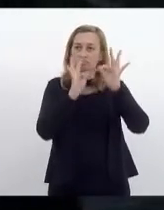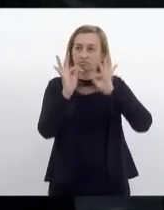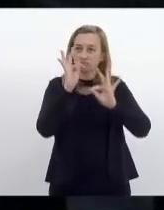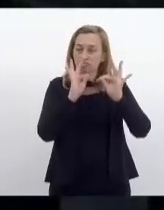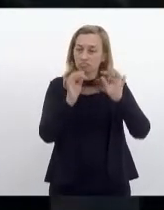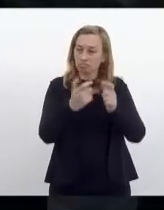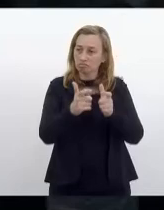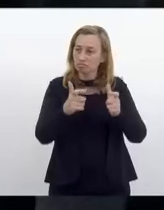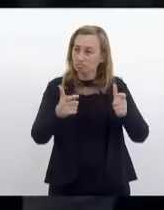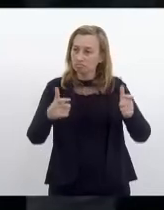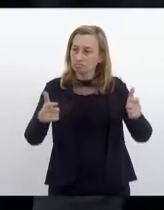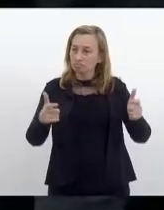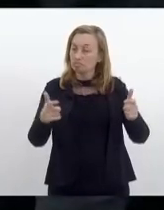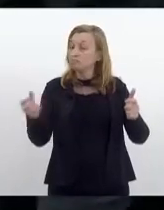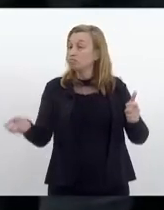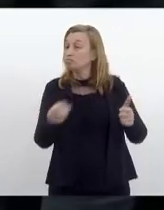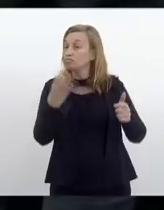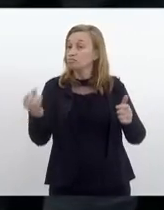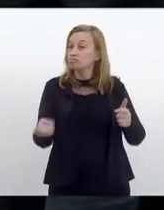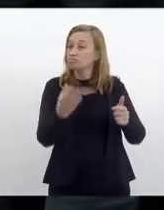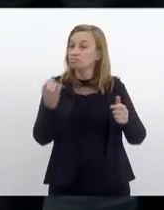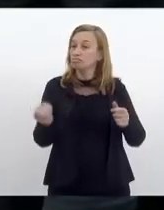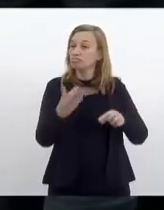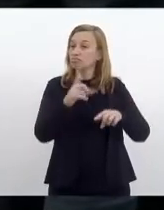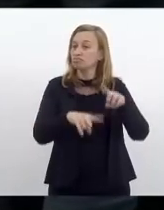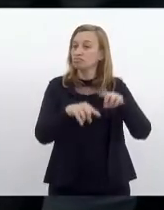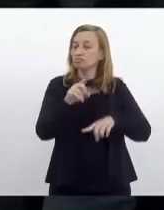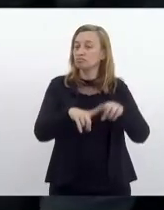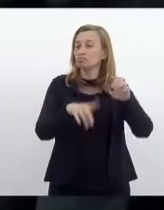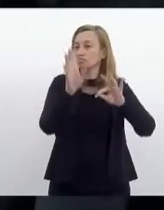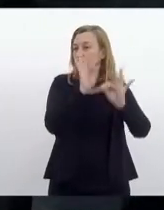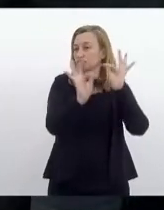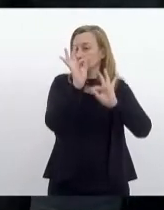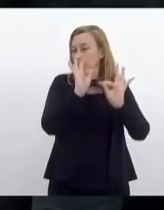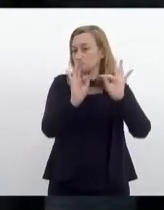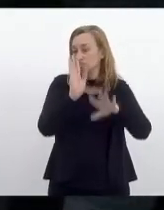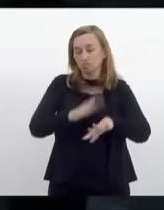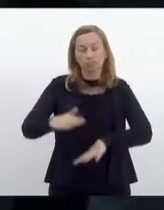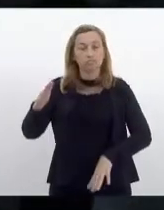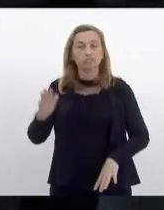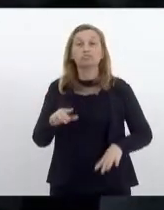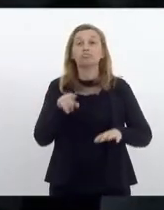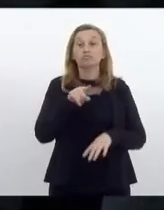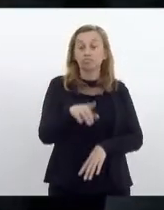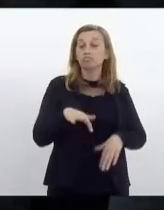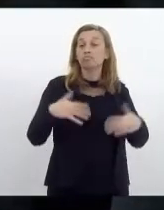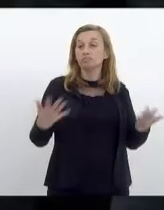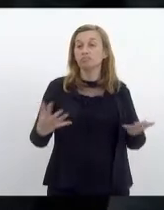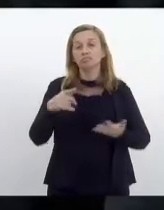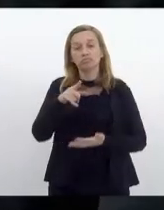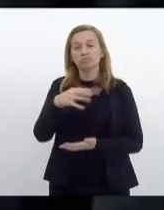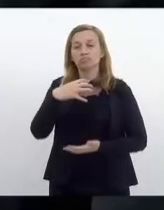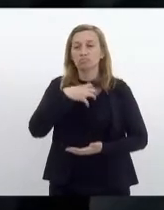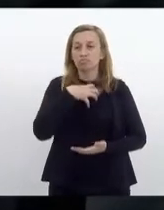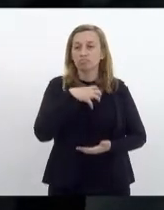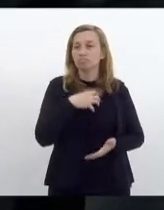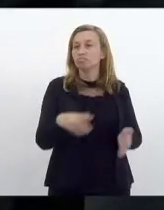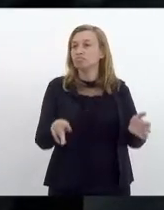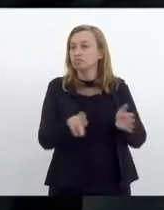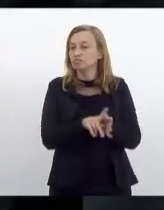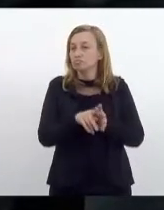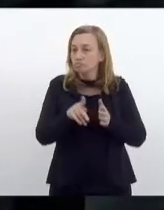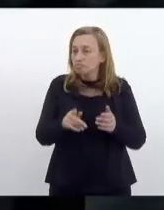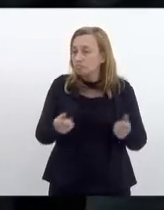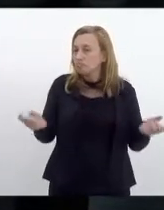a adoção, o uso de novos suportes digitais, inclusive, e tudo mais. Então, nesse sentido, o projeto abre